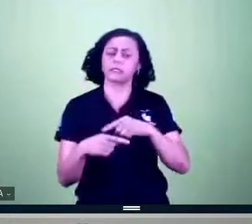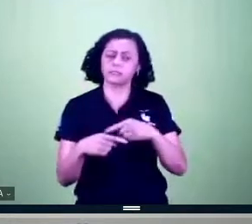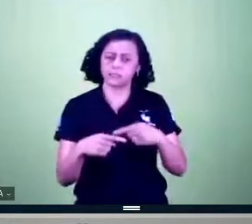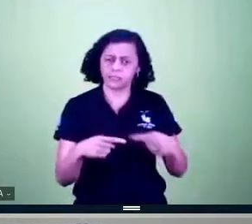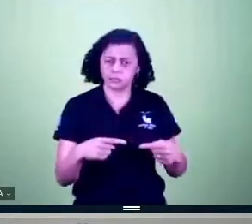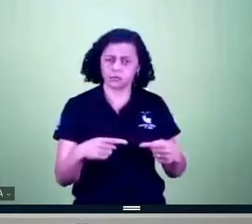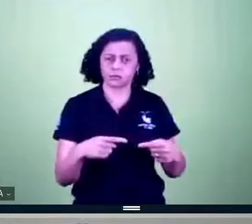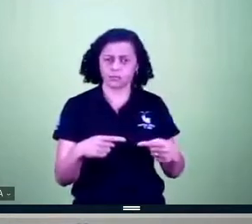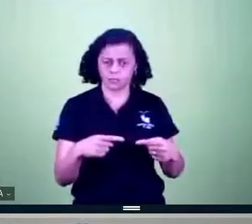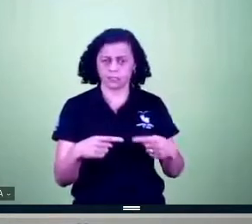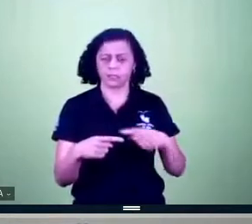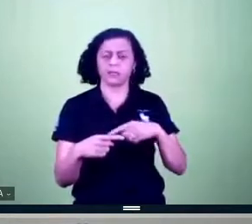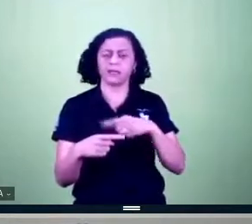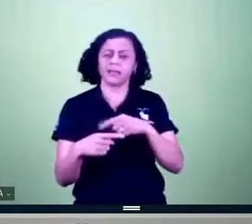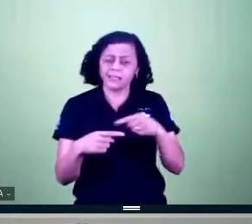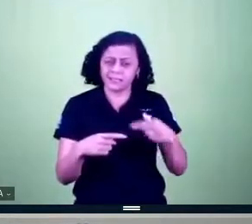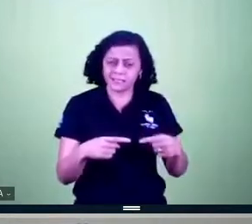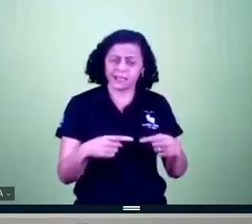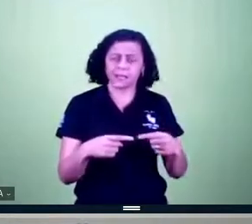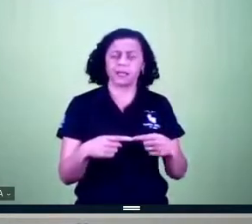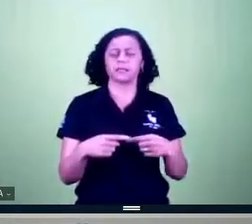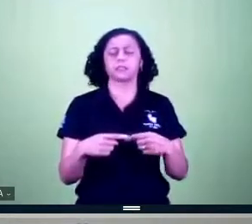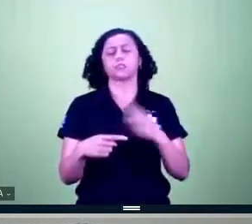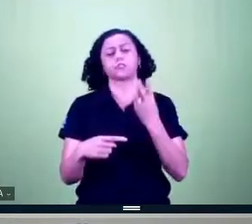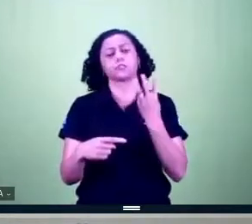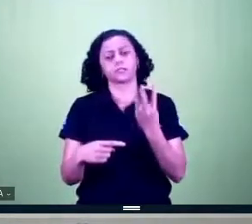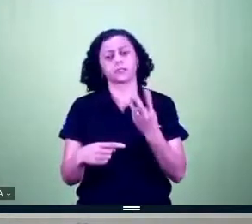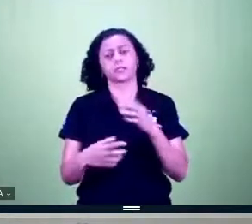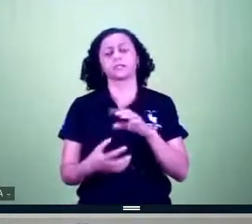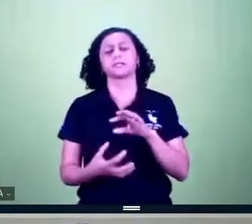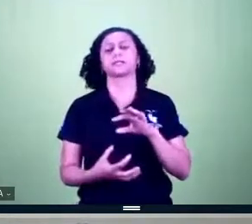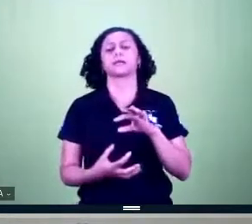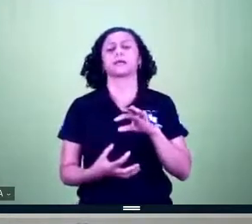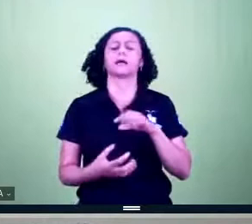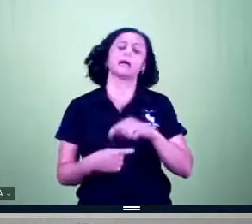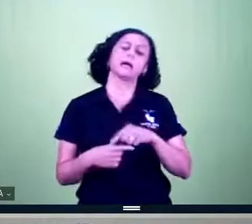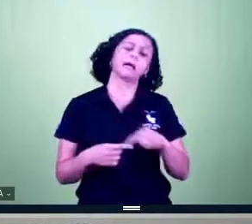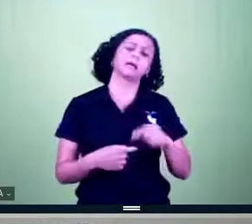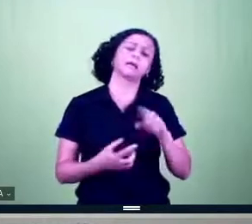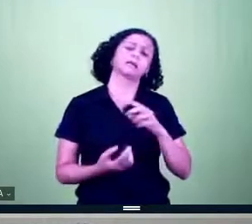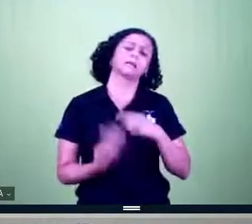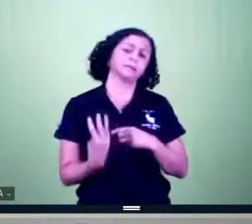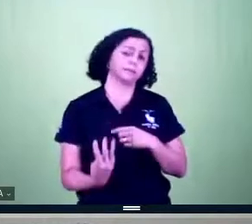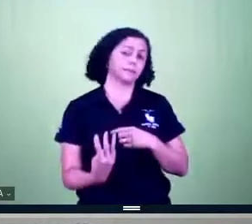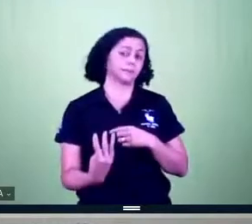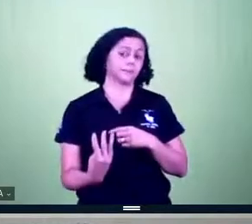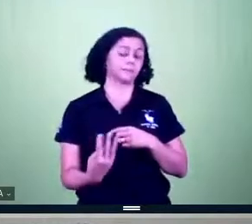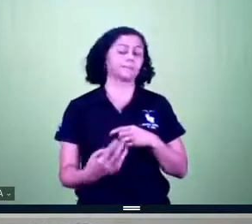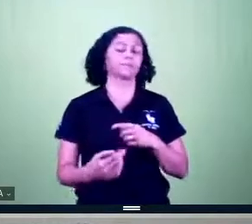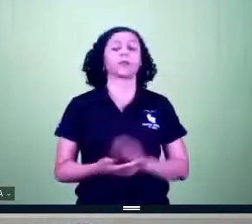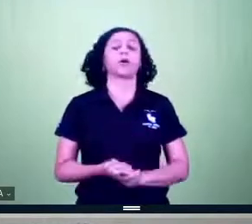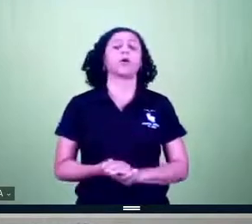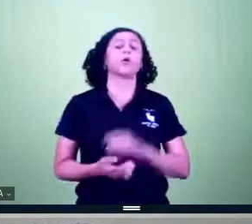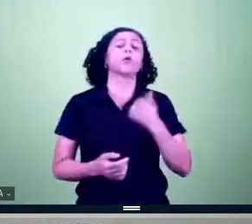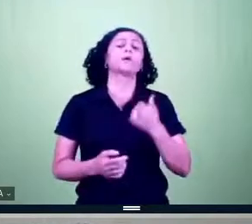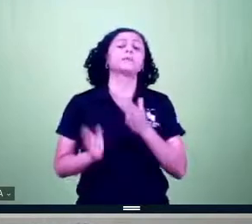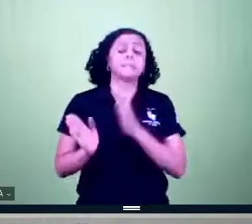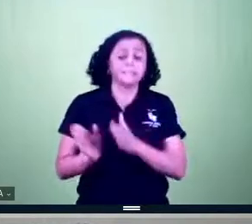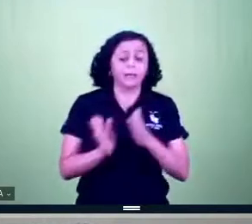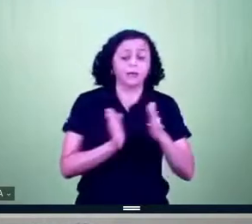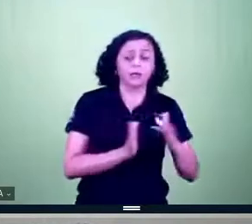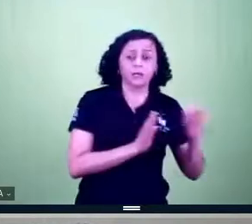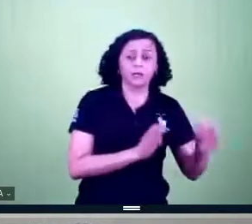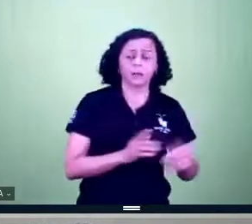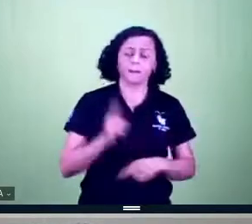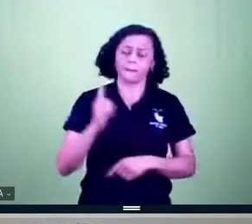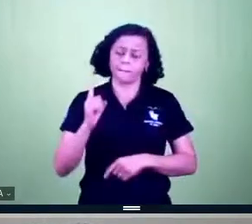aí. Uma associação em série de 3 resistores. O que é em série? Primeiro um, depois o outro, depois o outro.